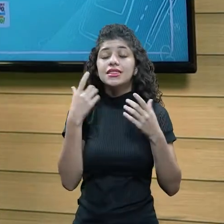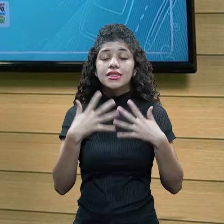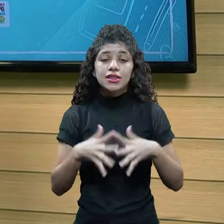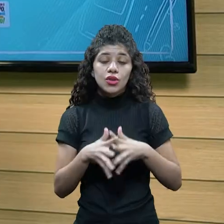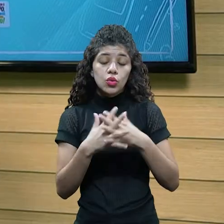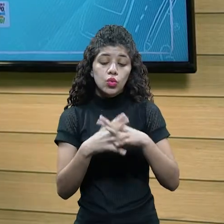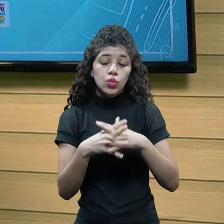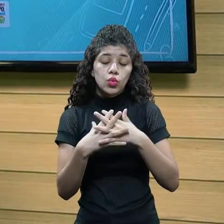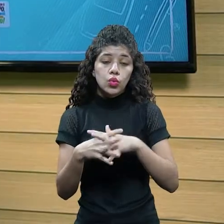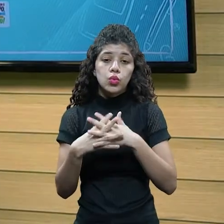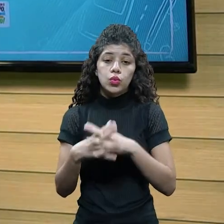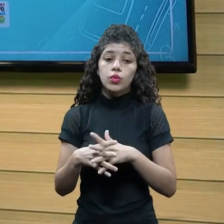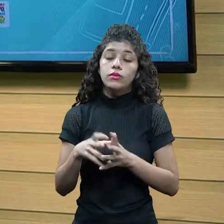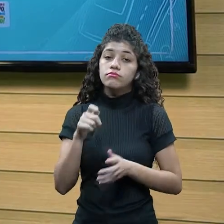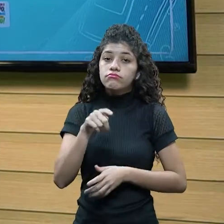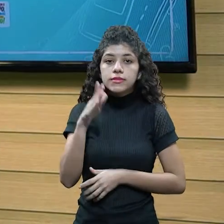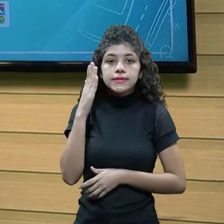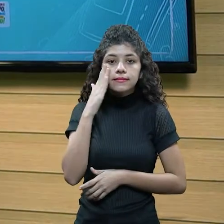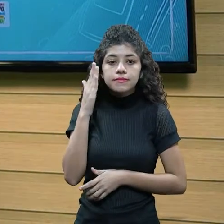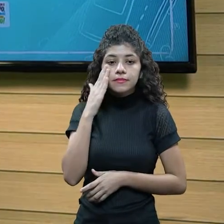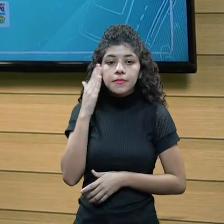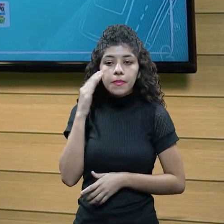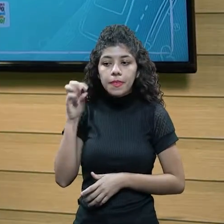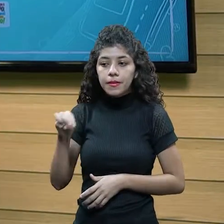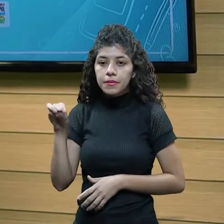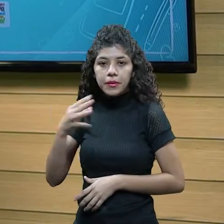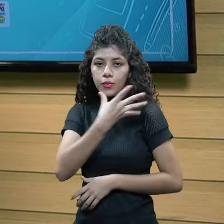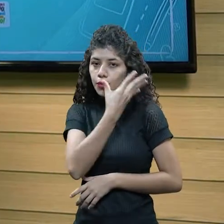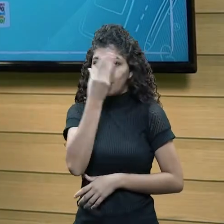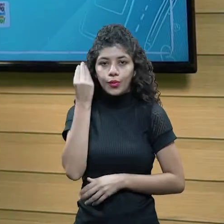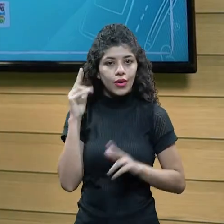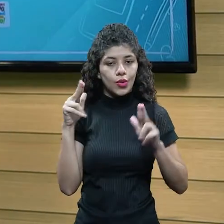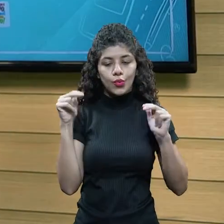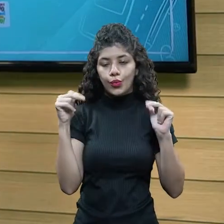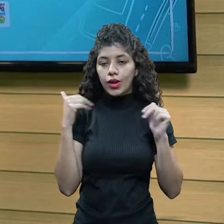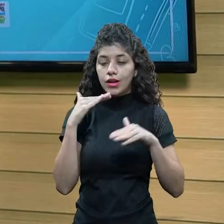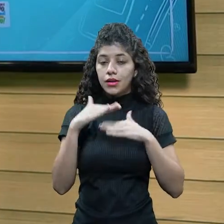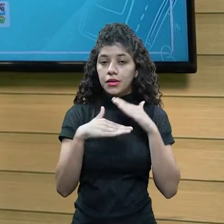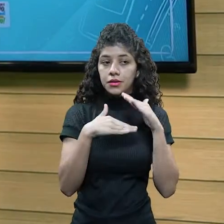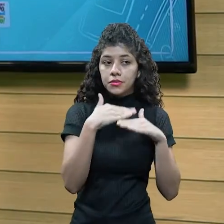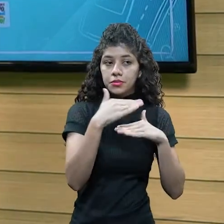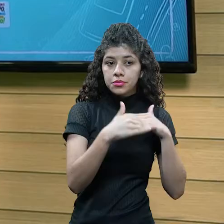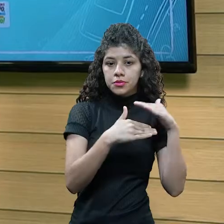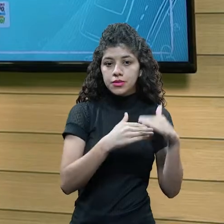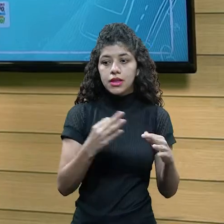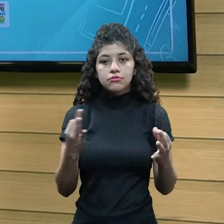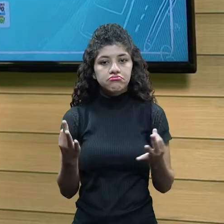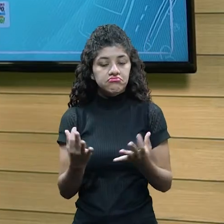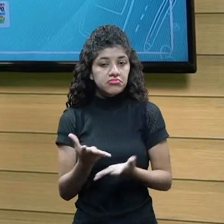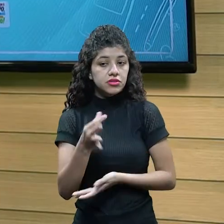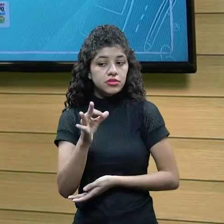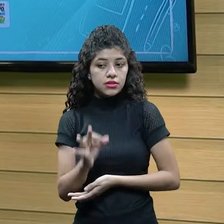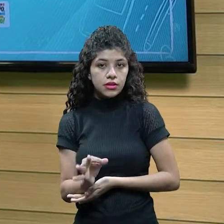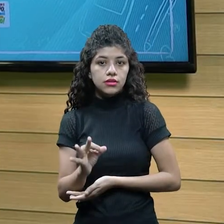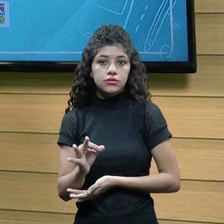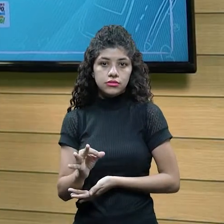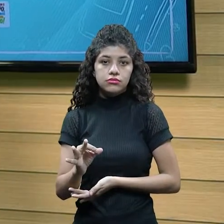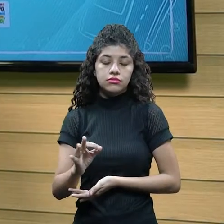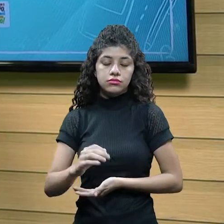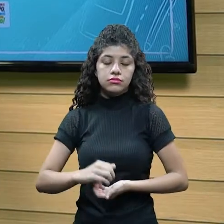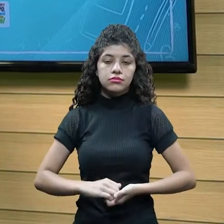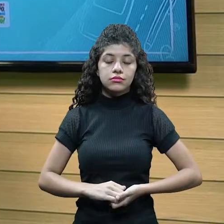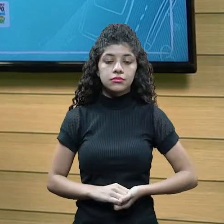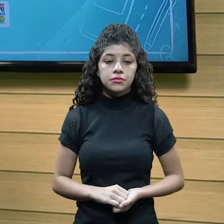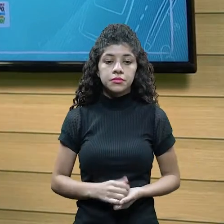complicado, mas uma vez que você entende a matemática, você não esquece mais, porque ela é um processo lógico, por isso que o nome é ciência